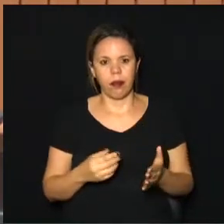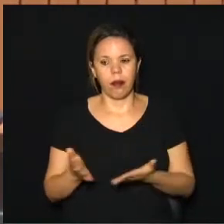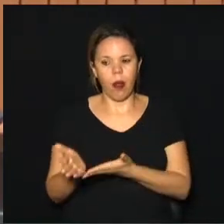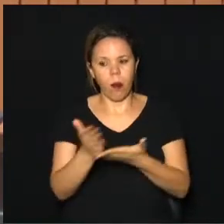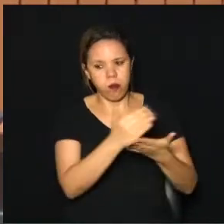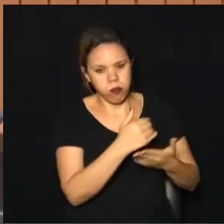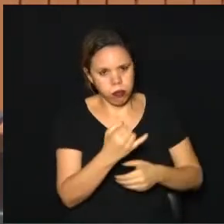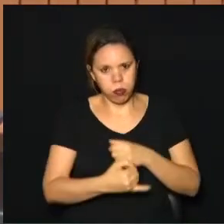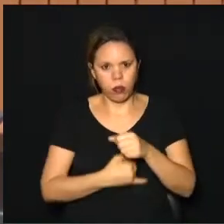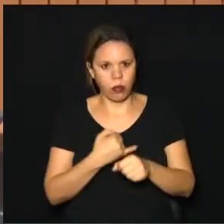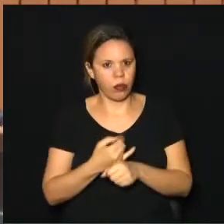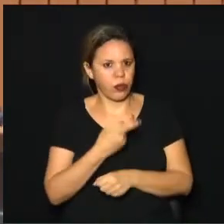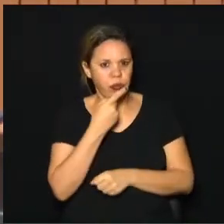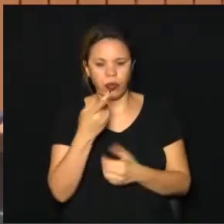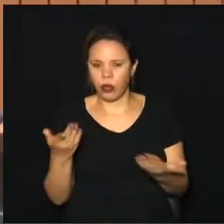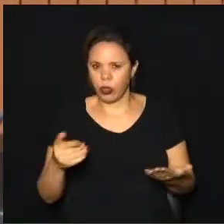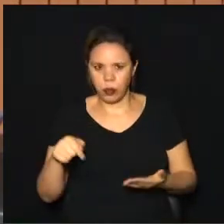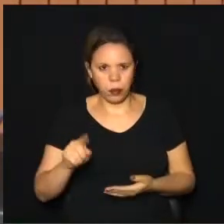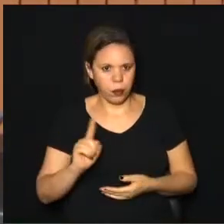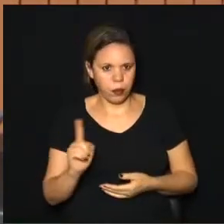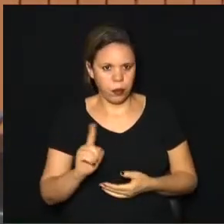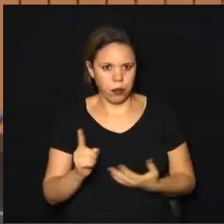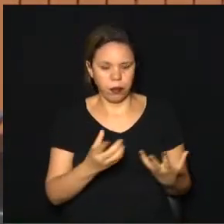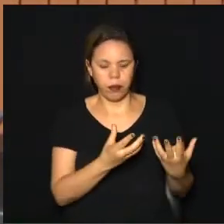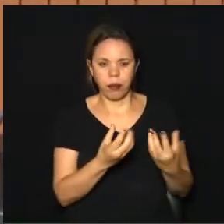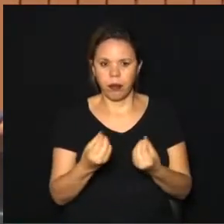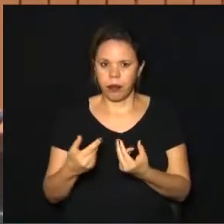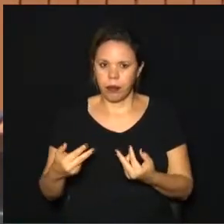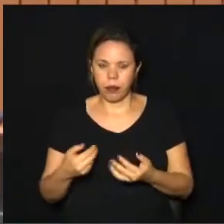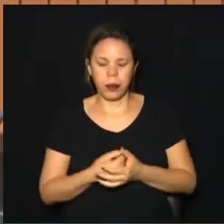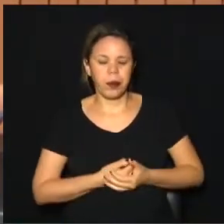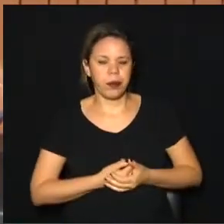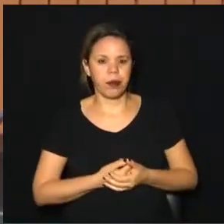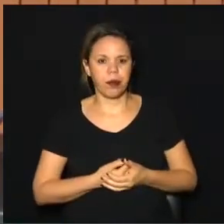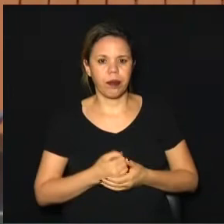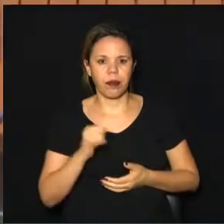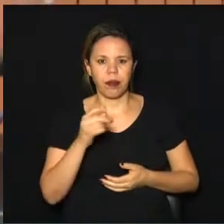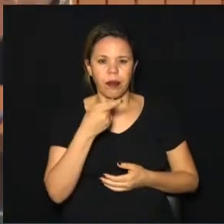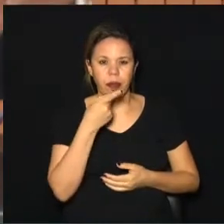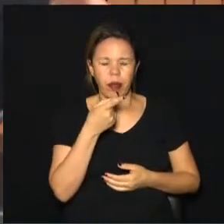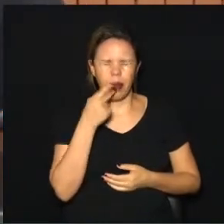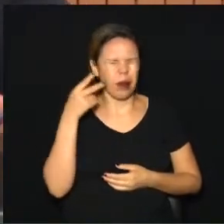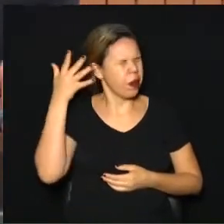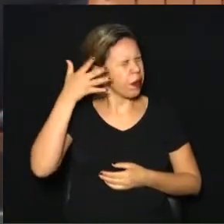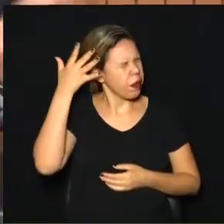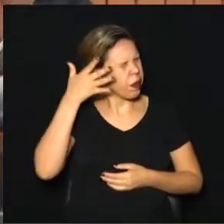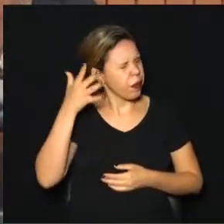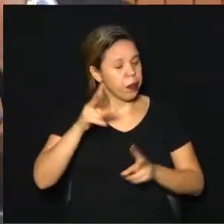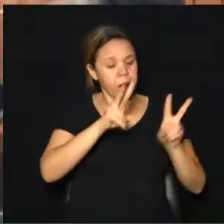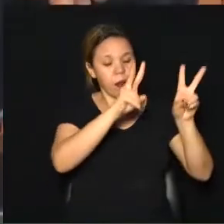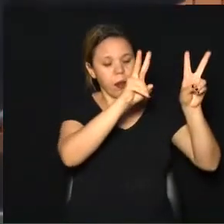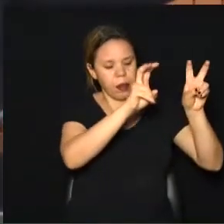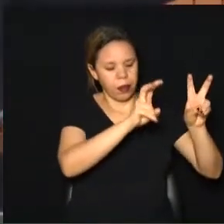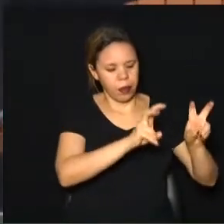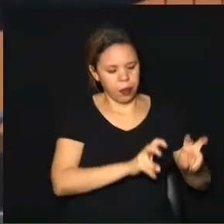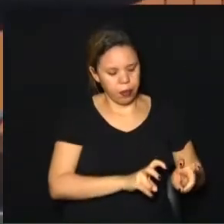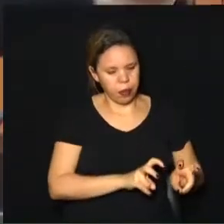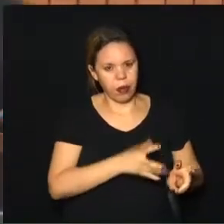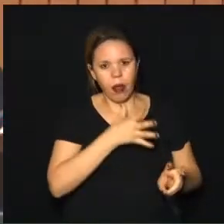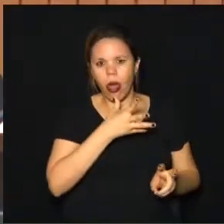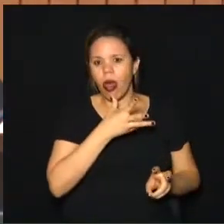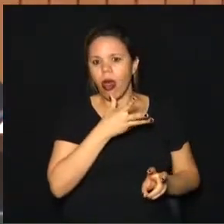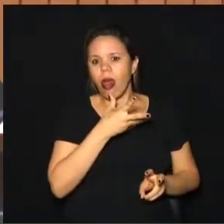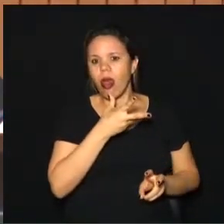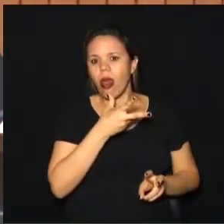virtual. Não vou falar dela aqui agora, porque se a gente fosse fazer palestras temáticas, Daniele, a gente poderia